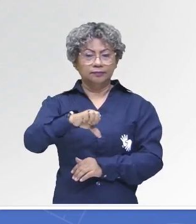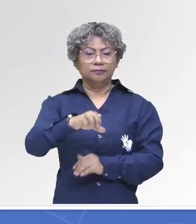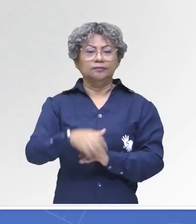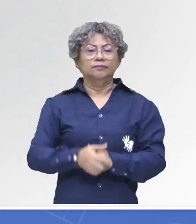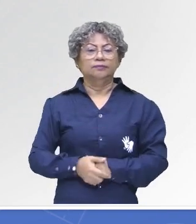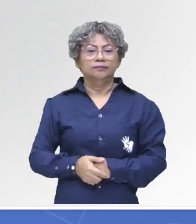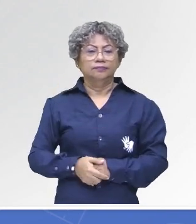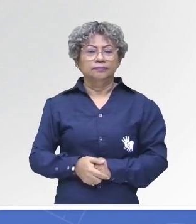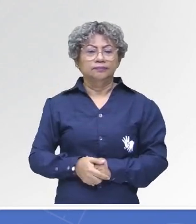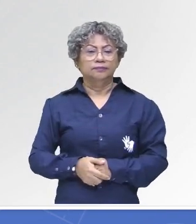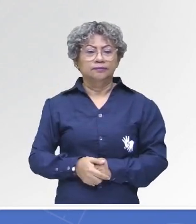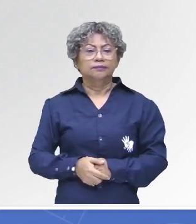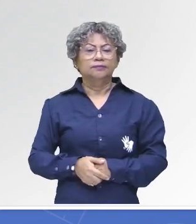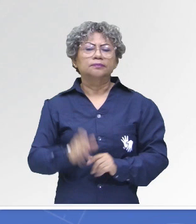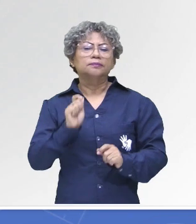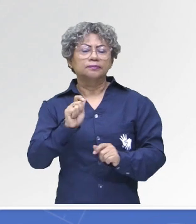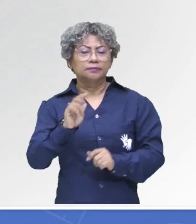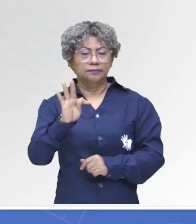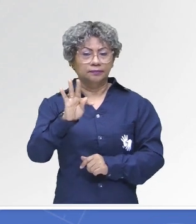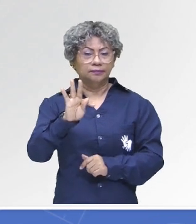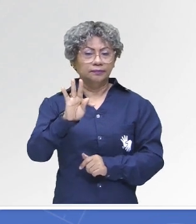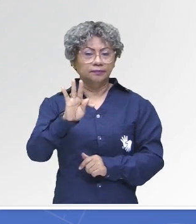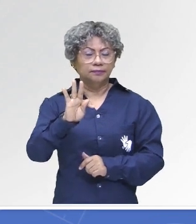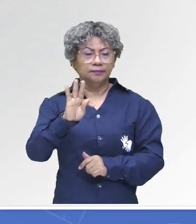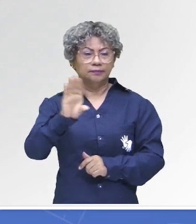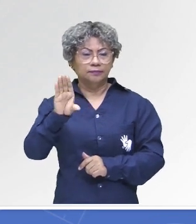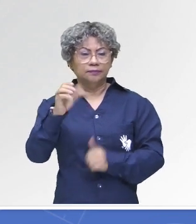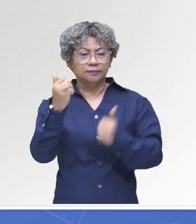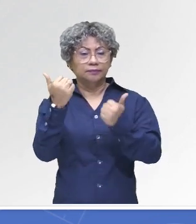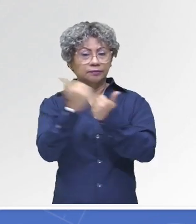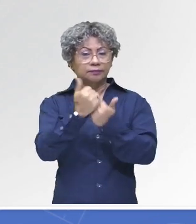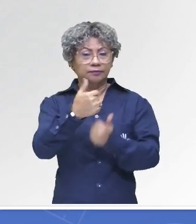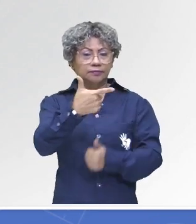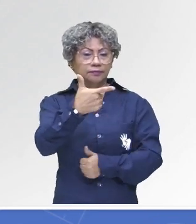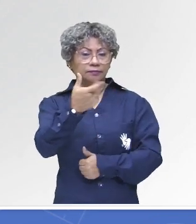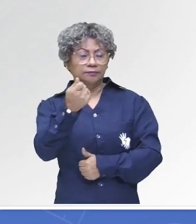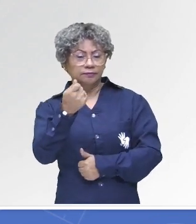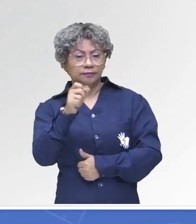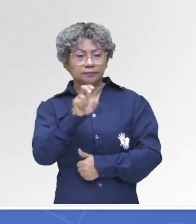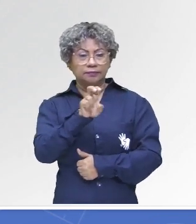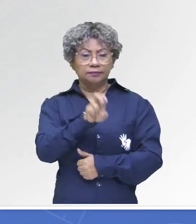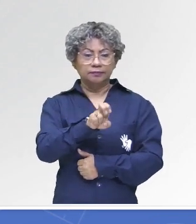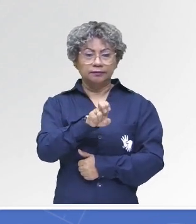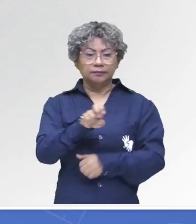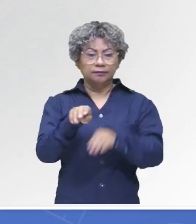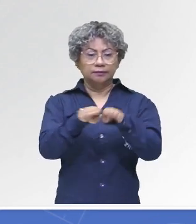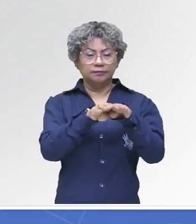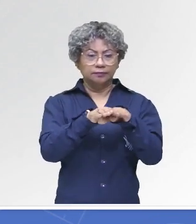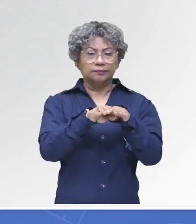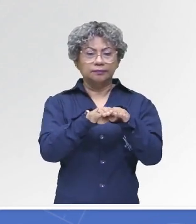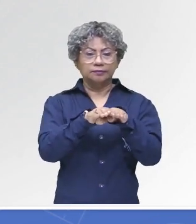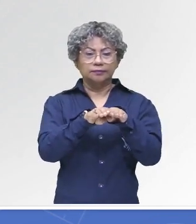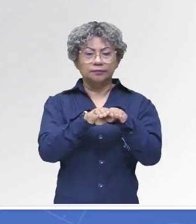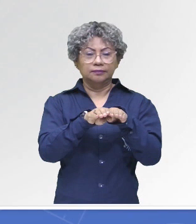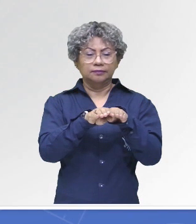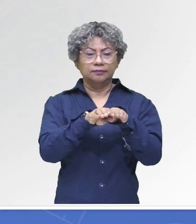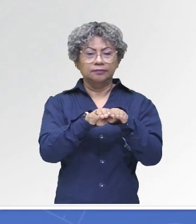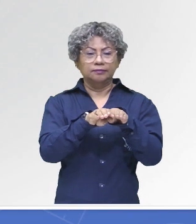igual a TF menos 32 sobre 9. Primeiro passo da